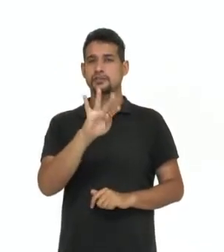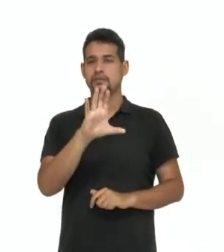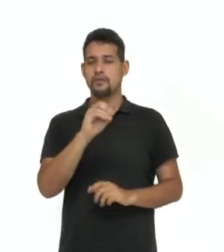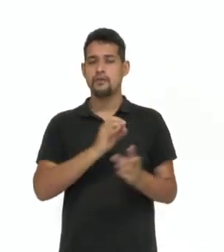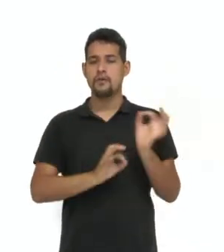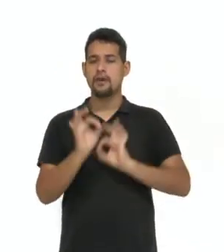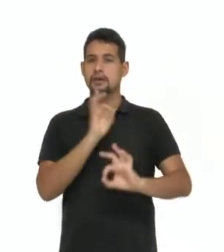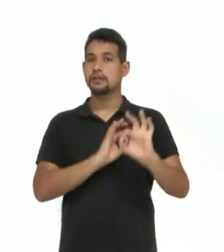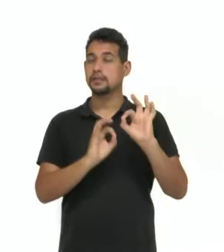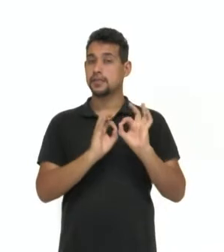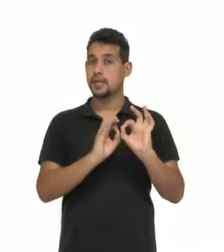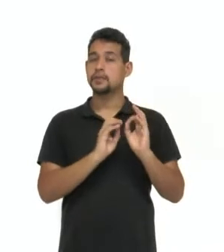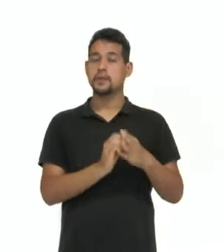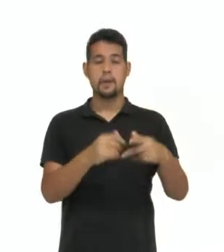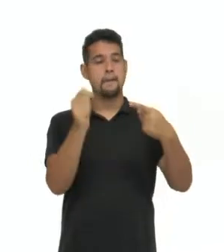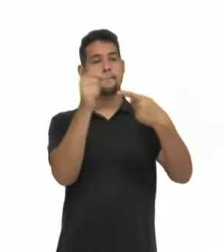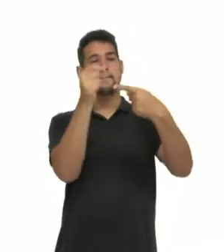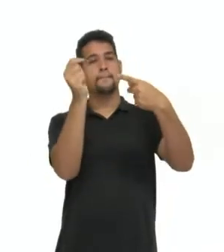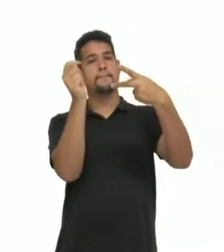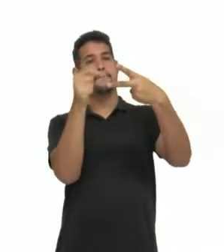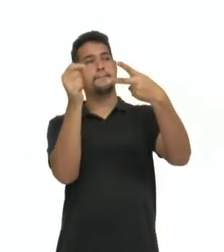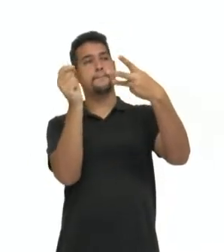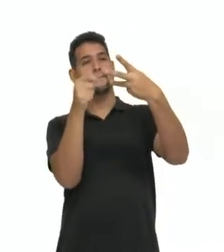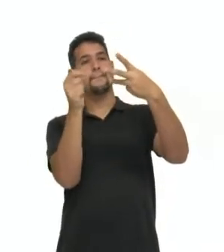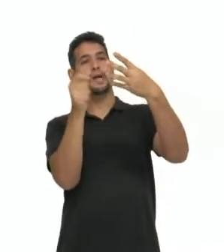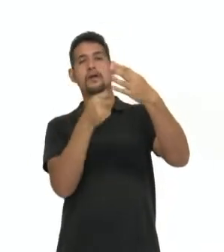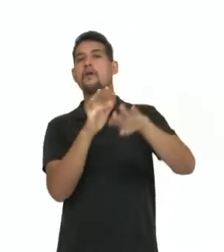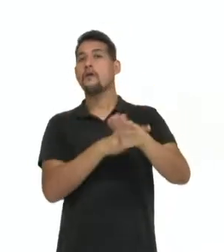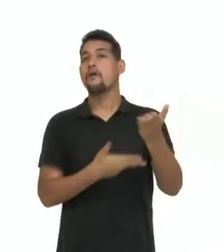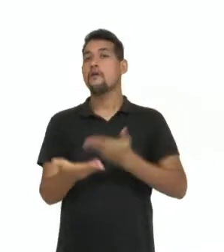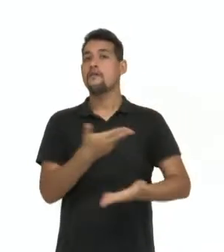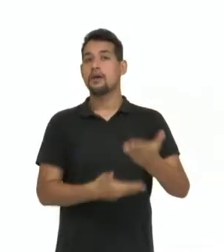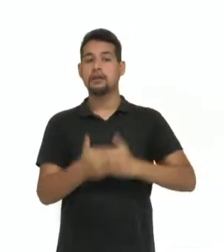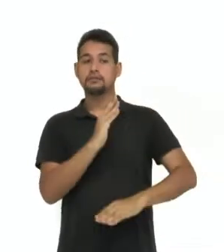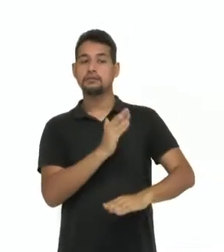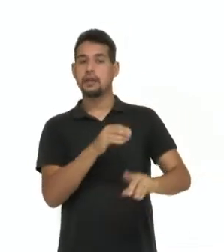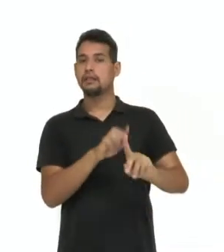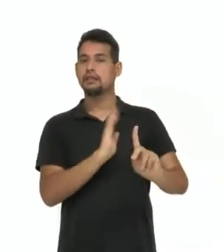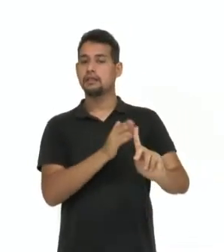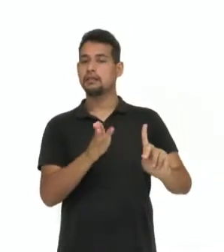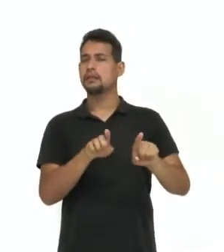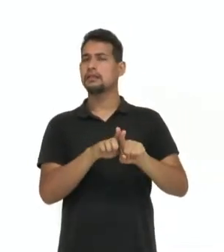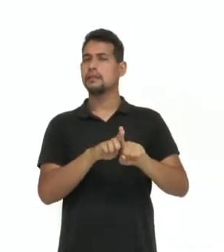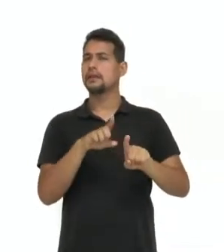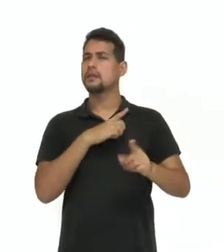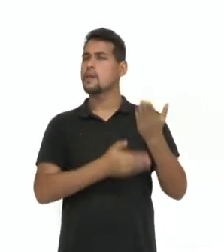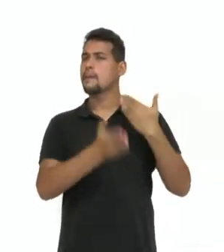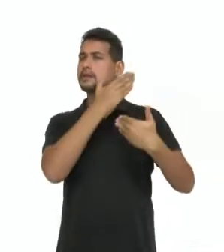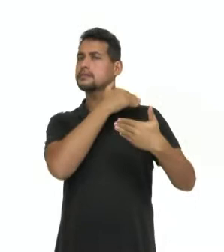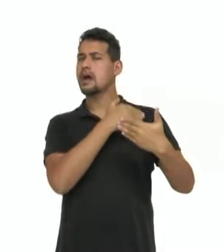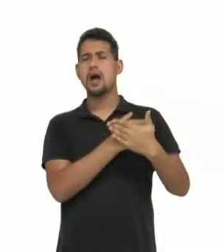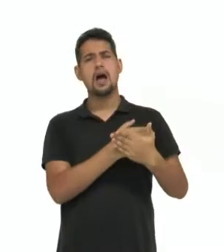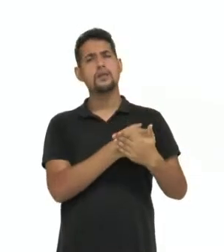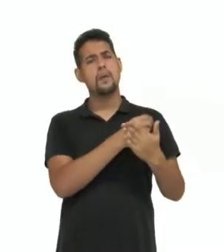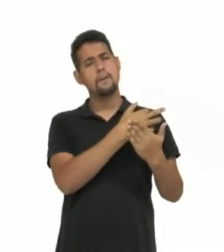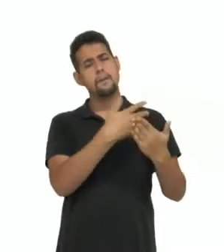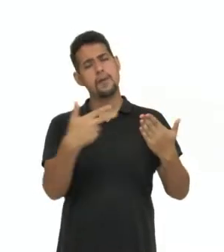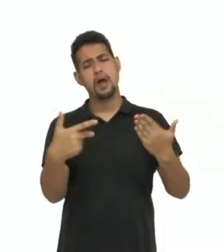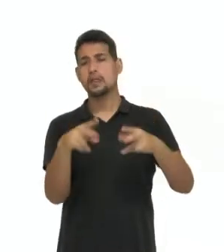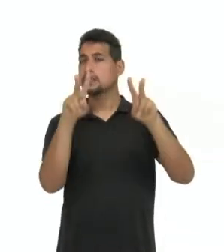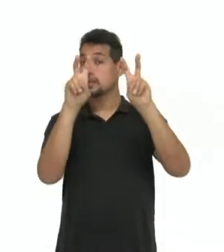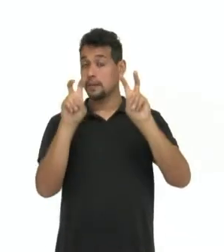organizado en párrafos, discurso directo e indirecto, acciones en pretérito, marcadores temporales,